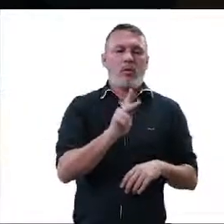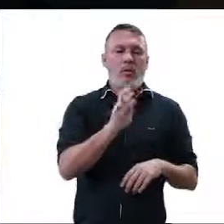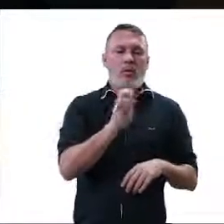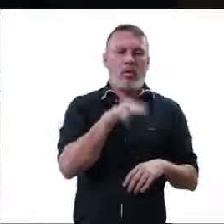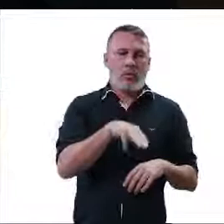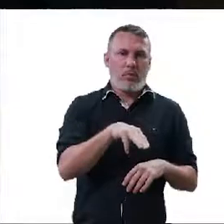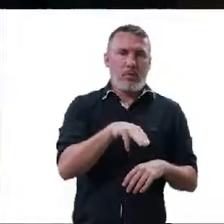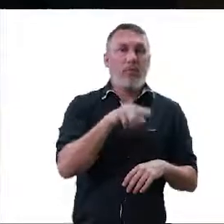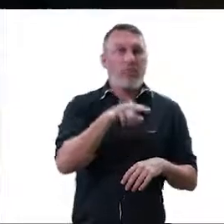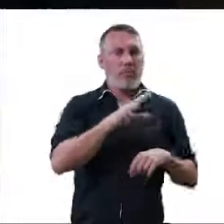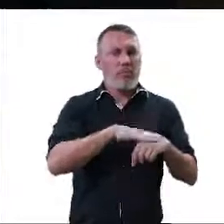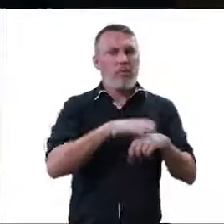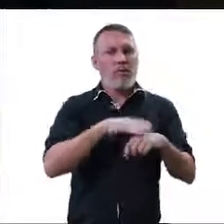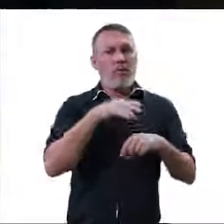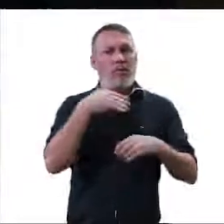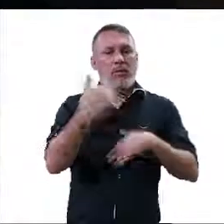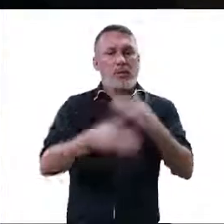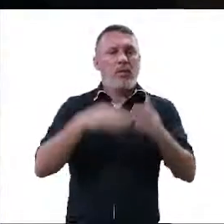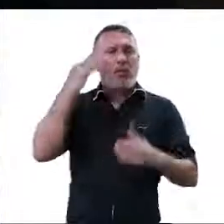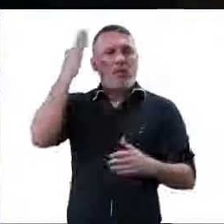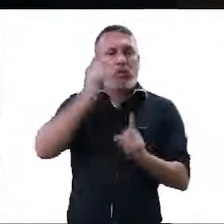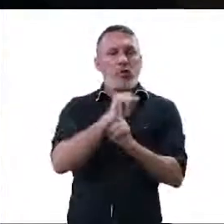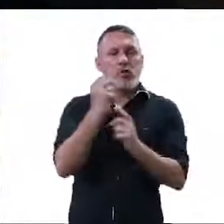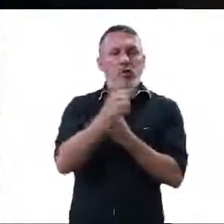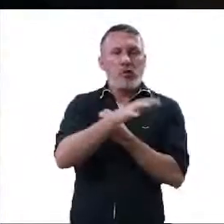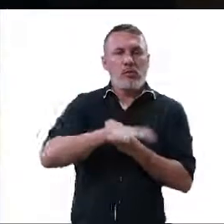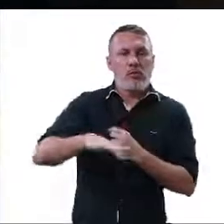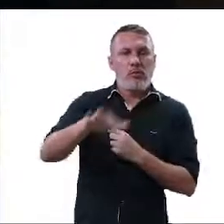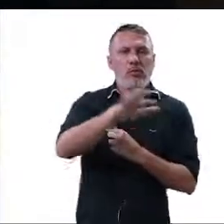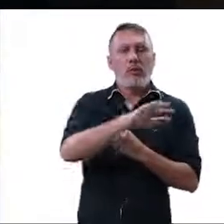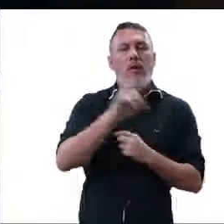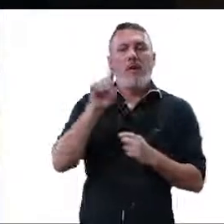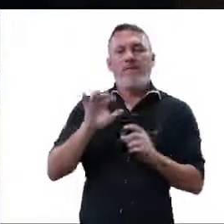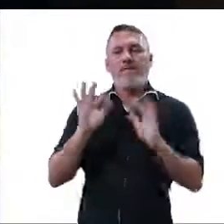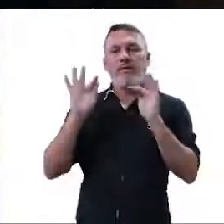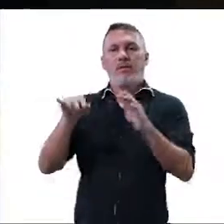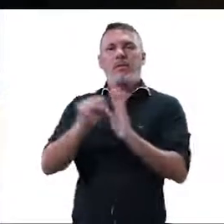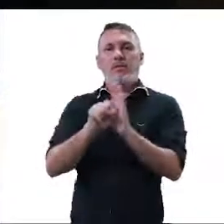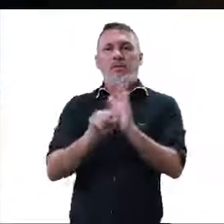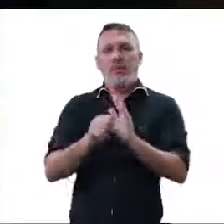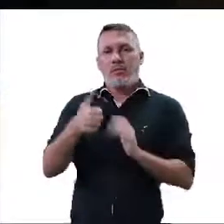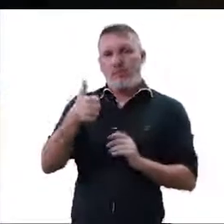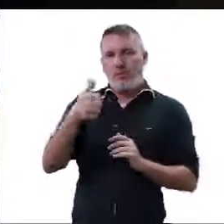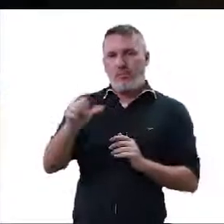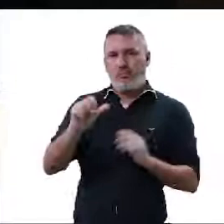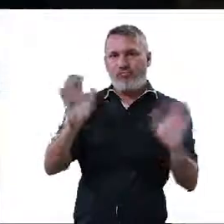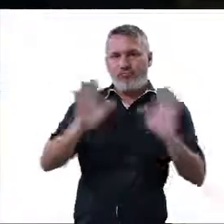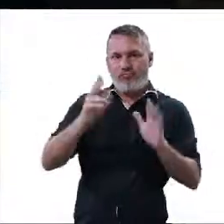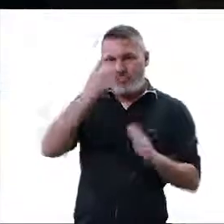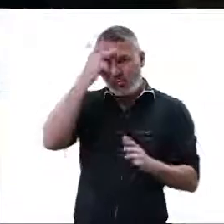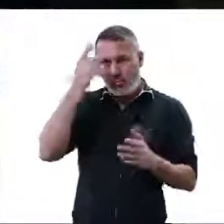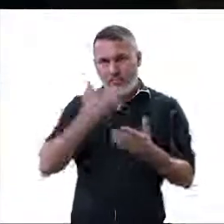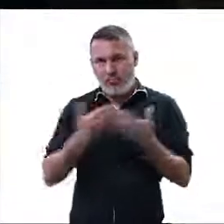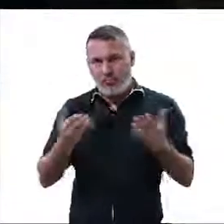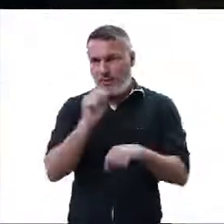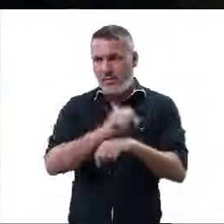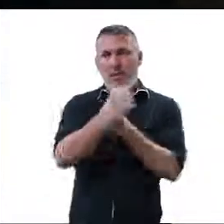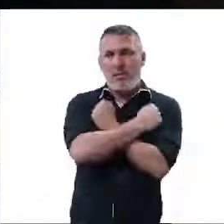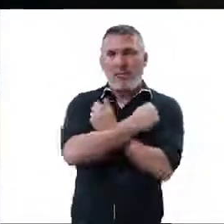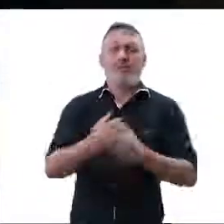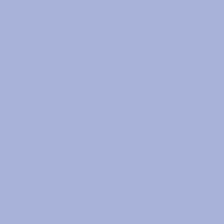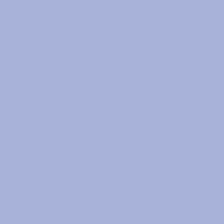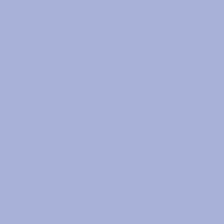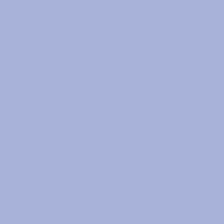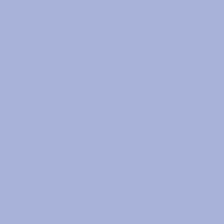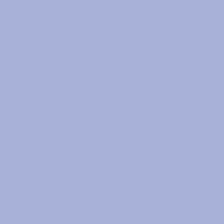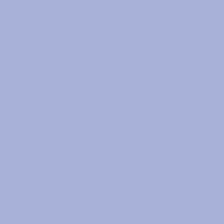vai desenvolver sua teoria sociológica agora para o final do século XIX. Ok, povo? Então, um abraço.